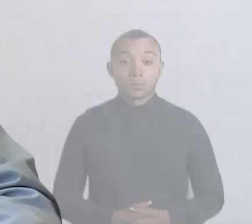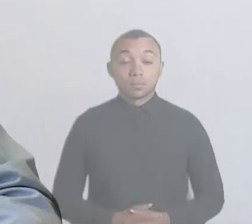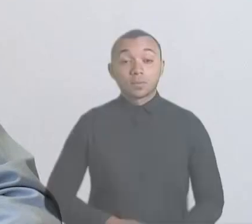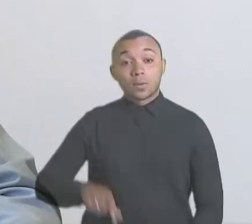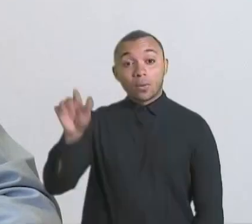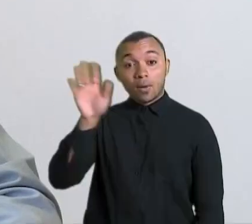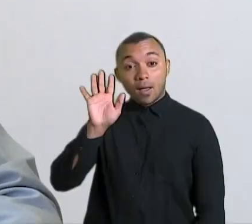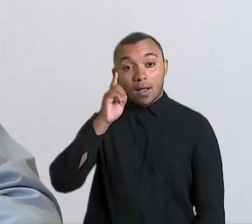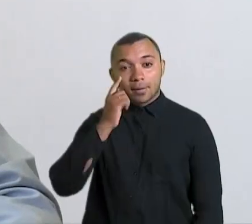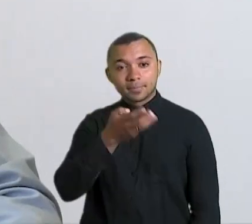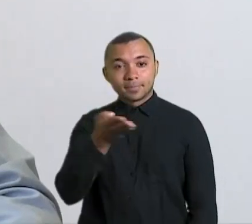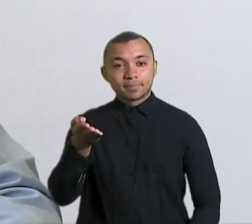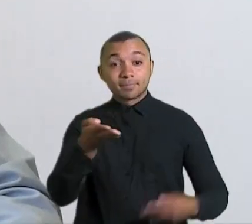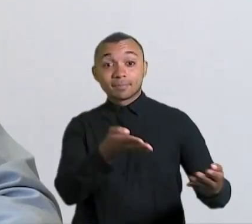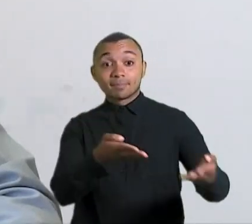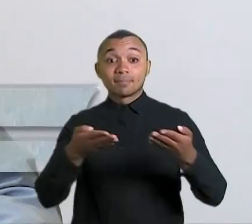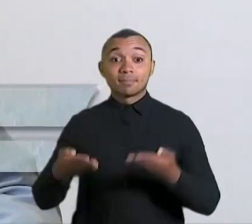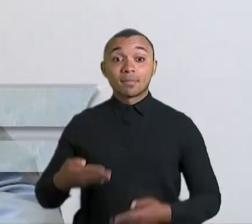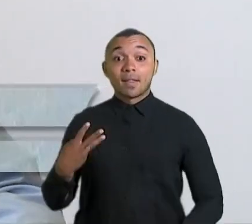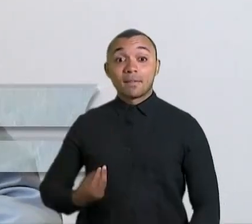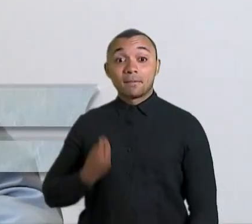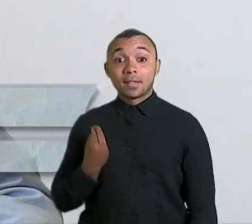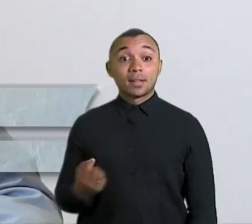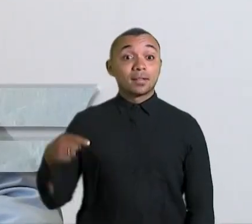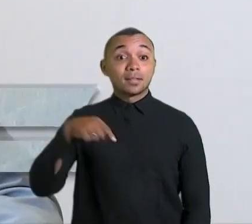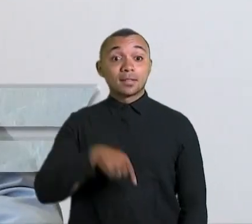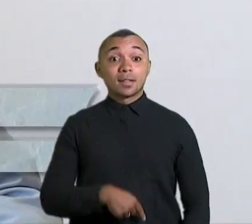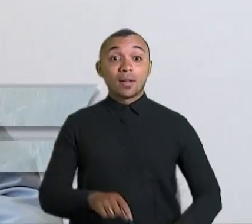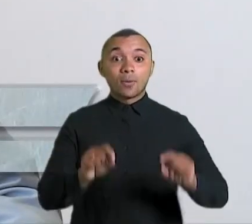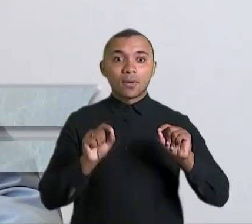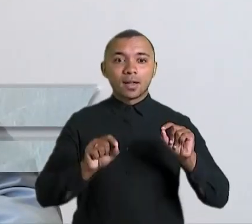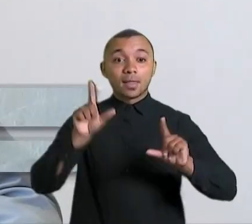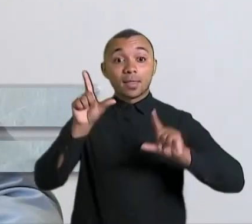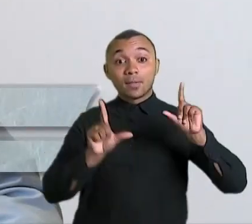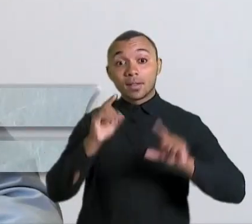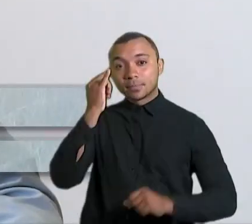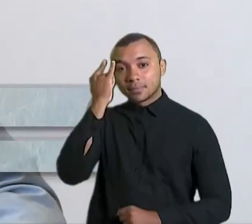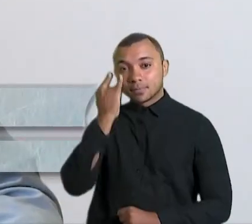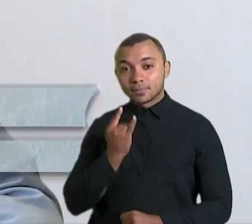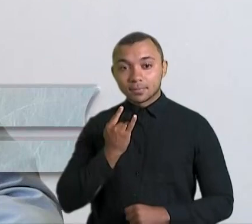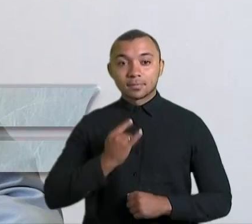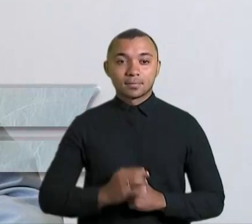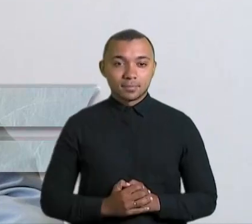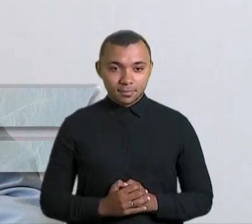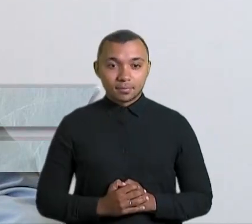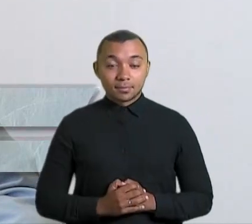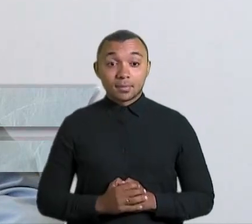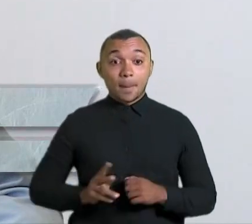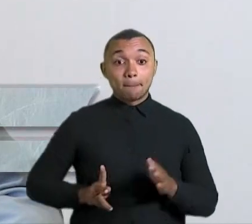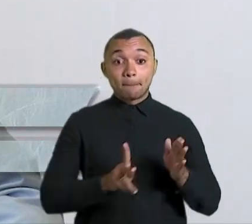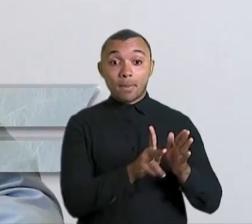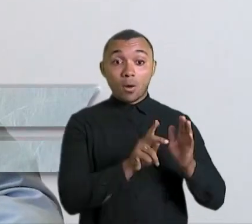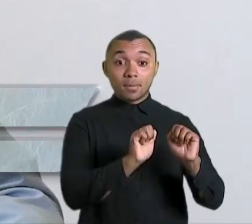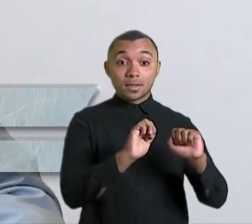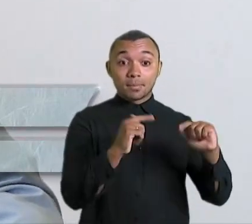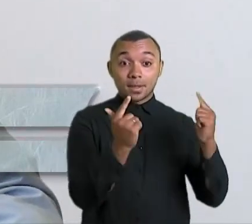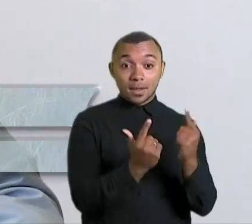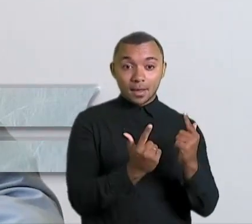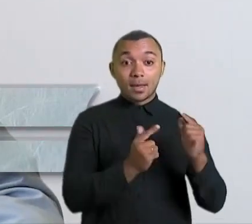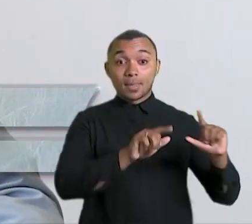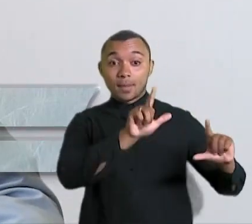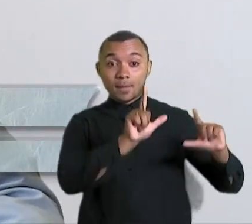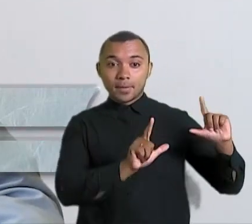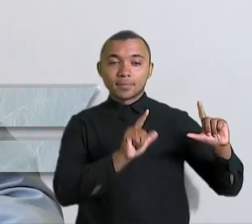Olá, sejam todos bem-vindos a mais um programa Ponto Cego na sua Alessi TV. É com